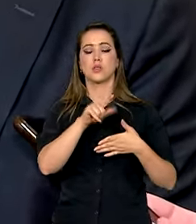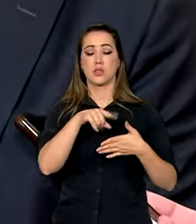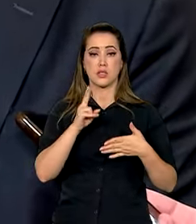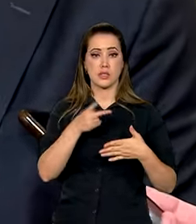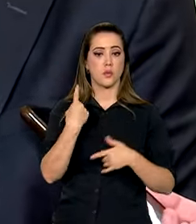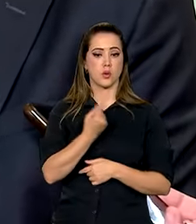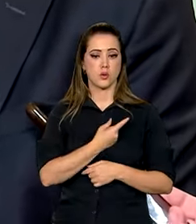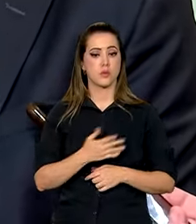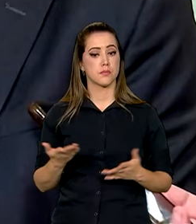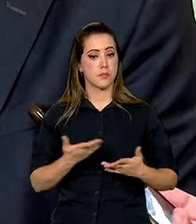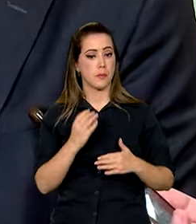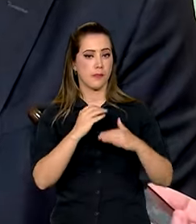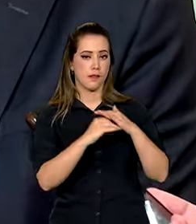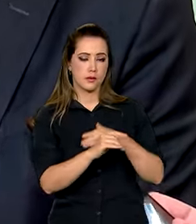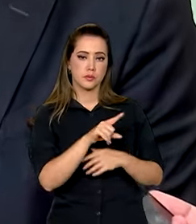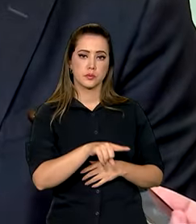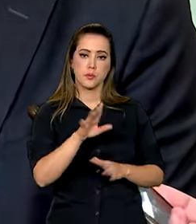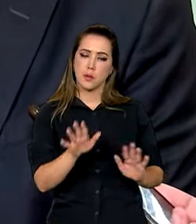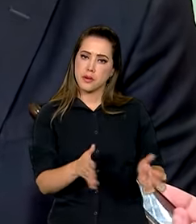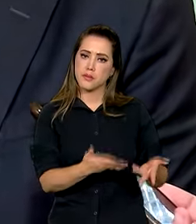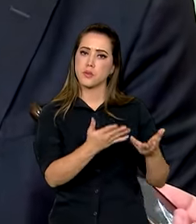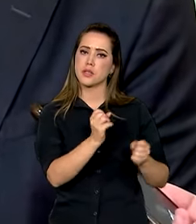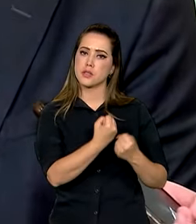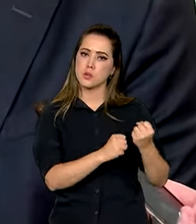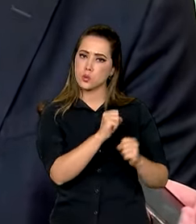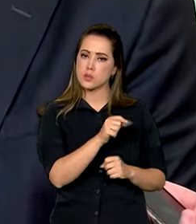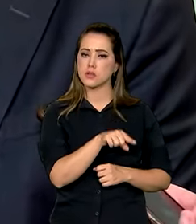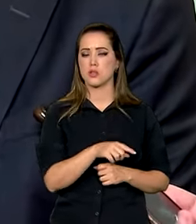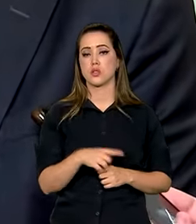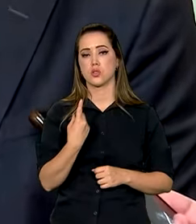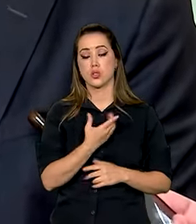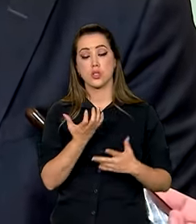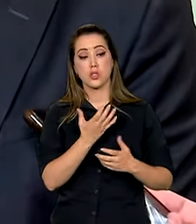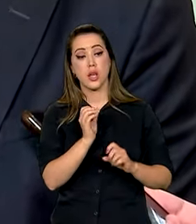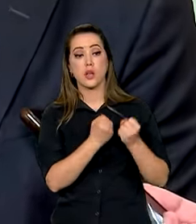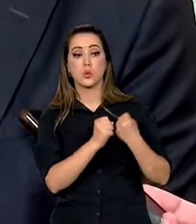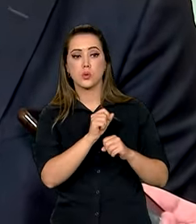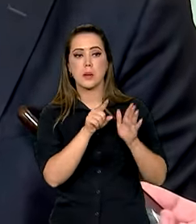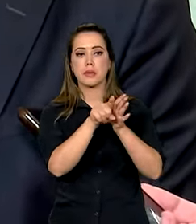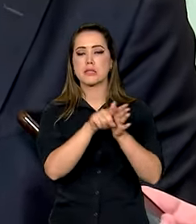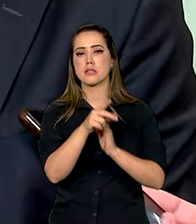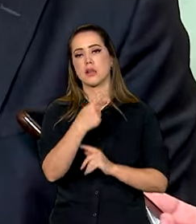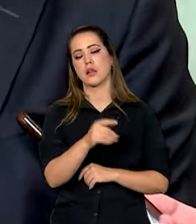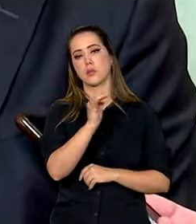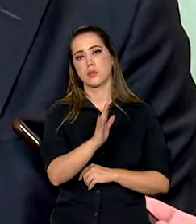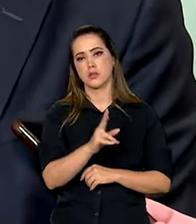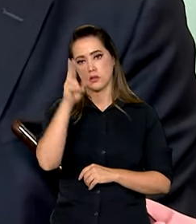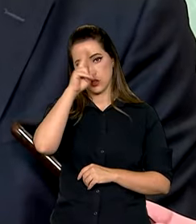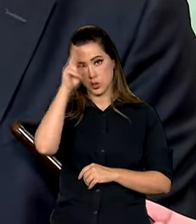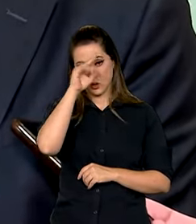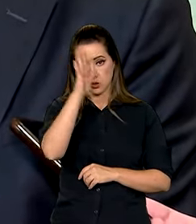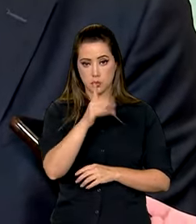E agora nós vamos ter esses recursos para fomentar esse tipo de iniciativa. Nós queremos a indústria automotiva pesquisando no Brasil, e a história do Brasil